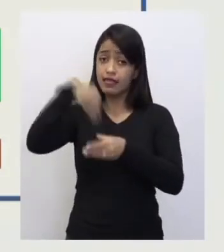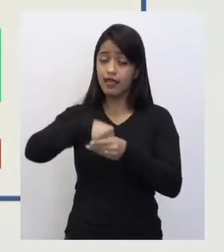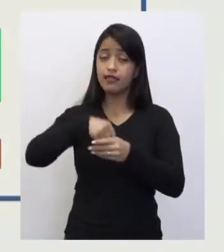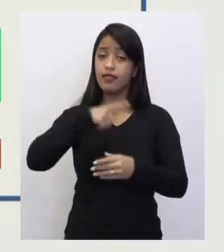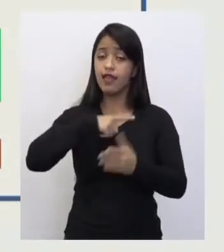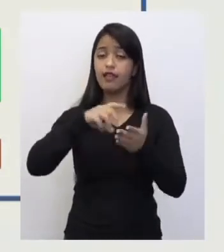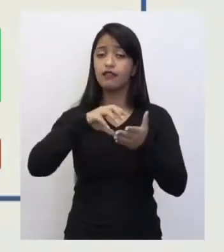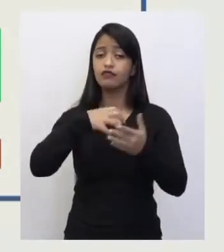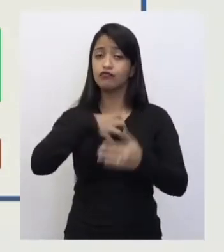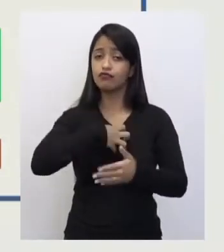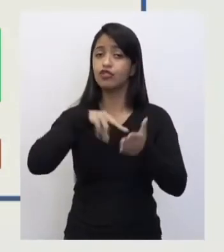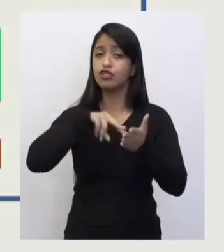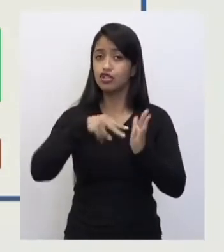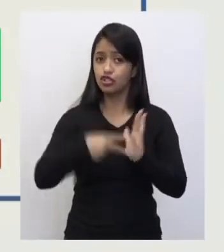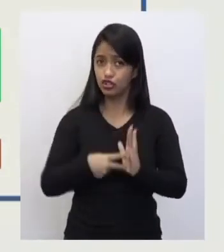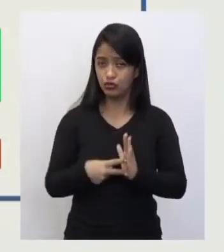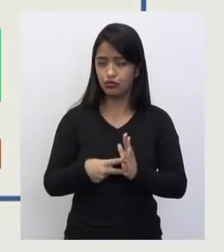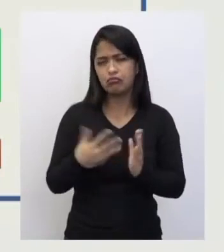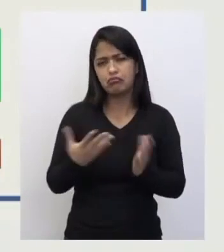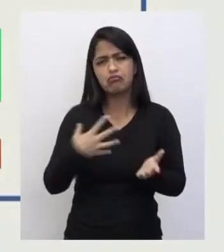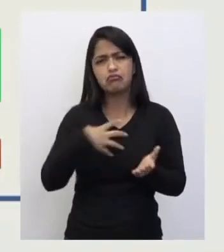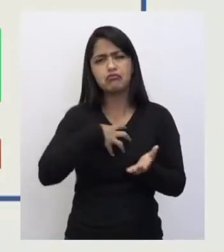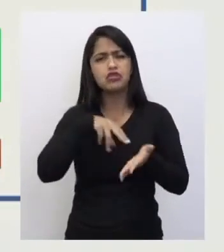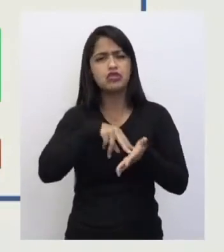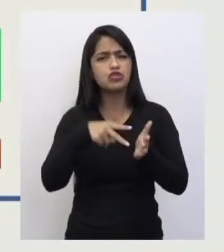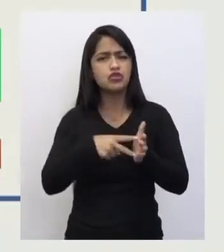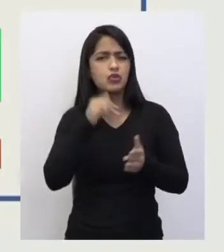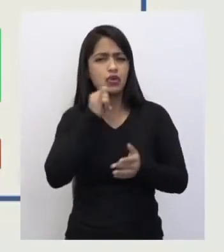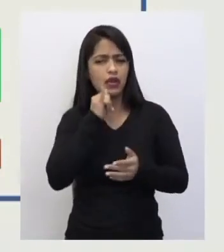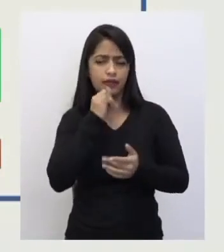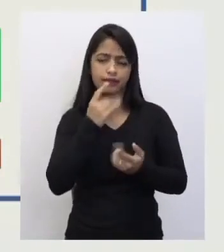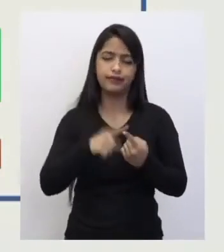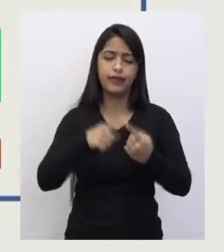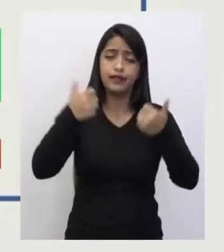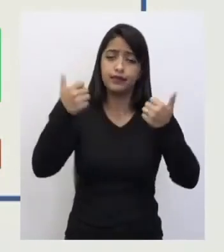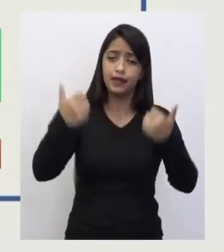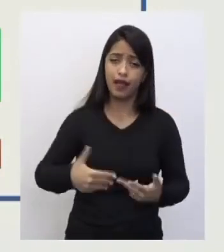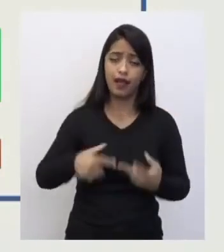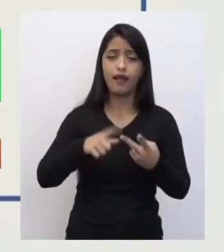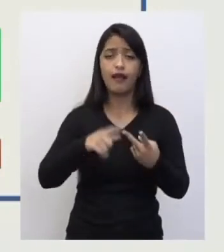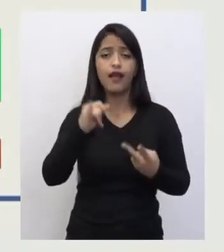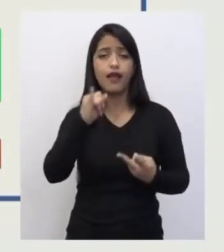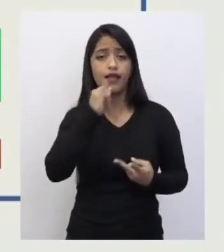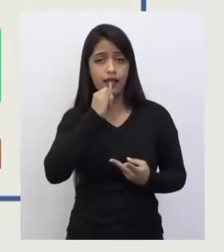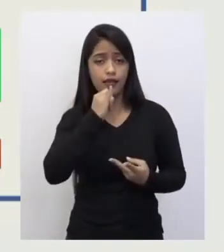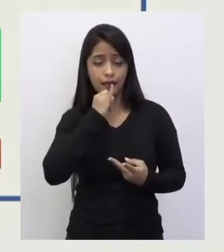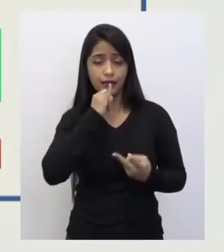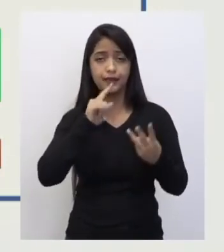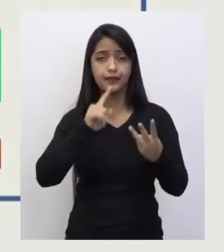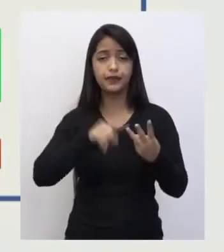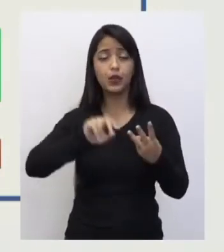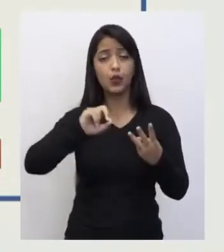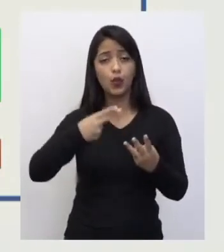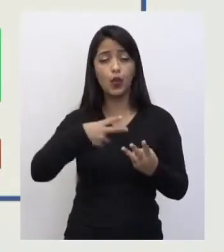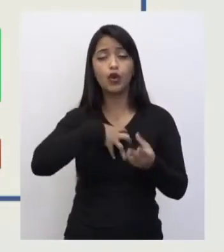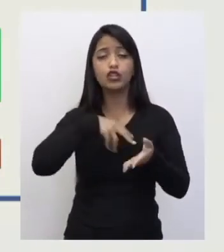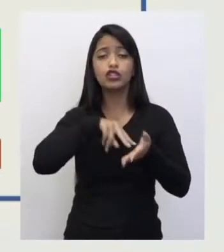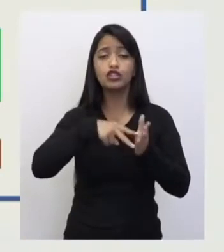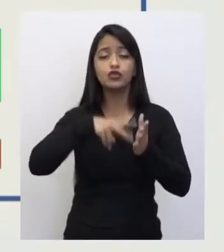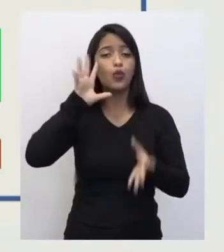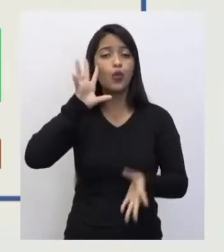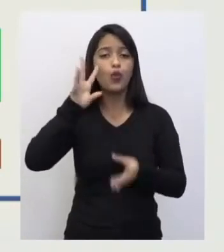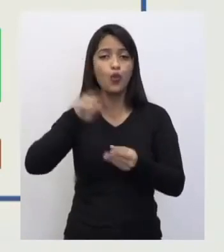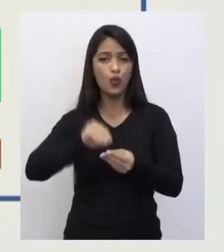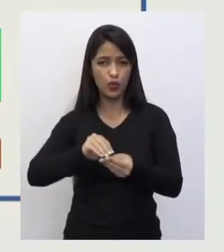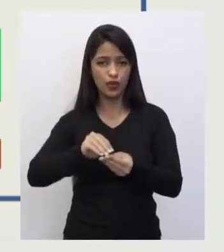de explicar, de exemplificar, de concluir alguma coisa, né? Então,